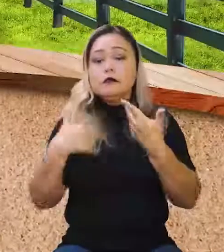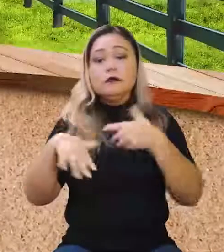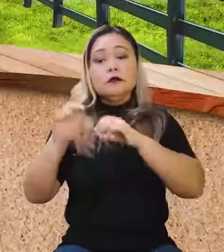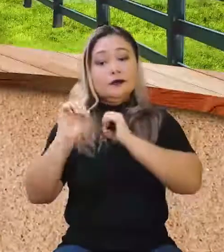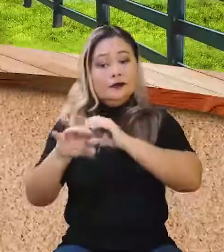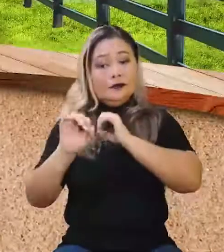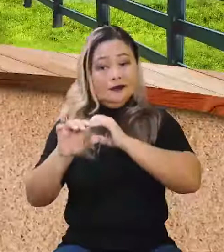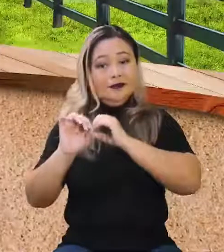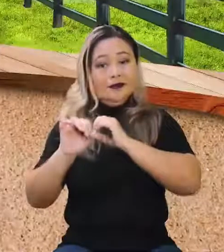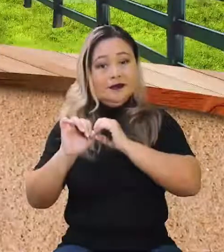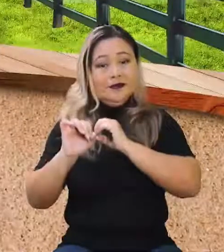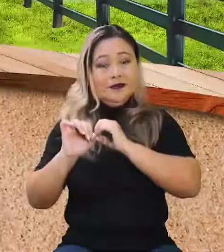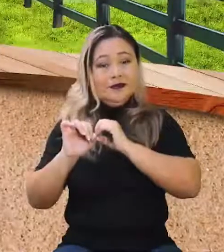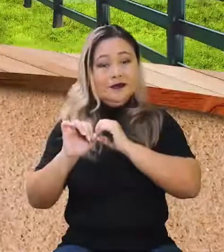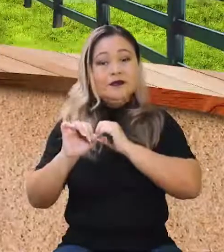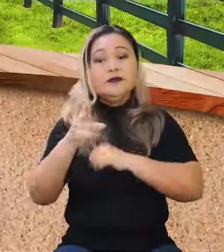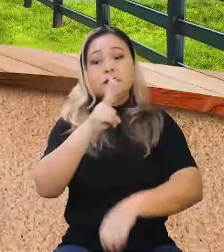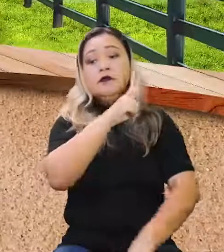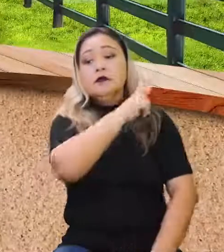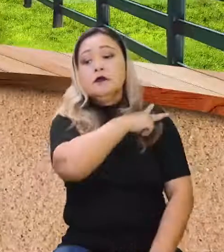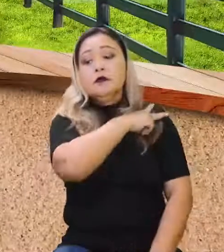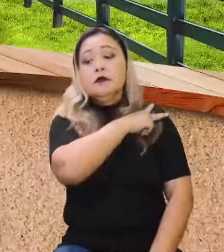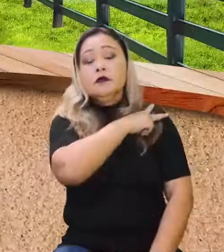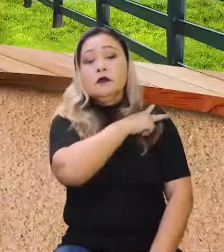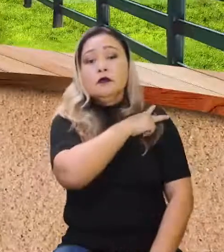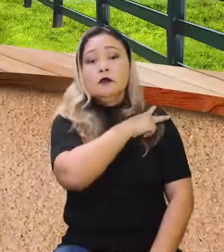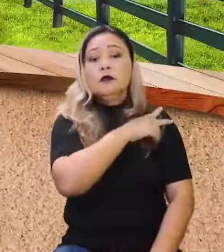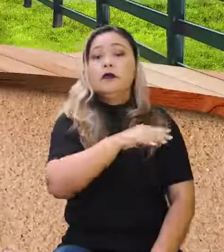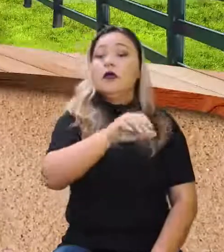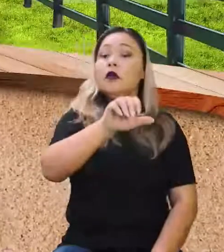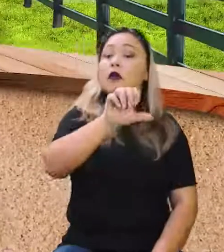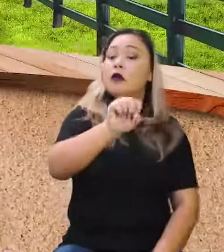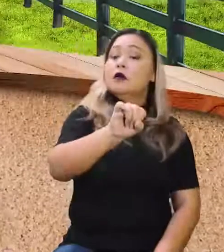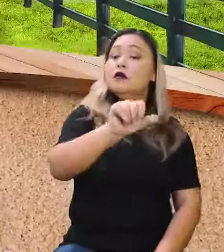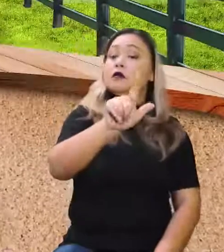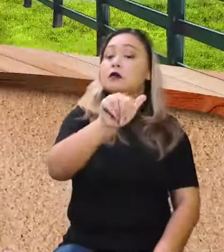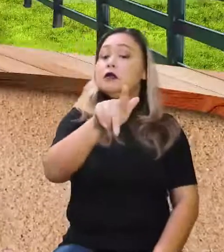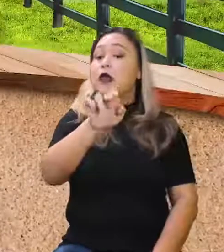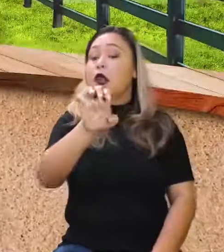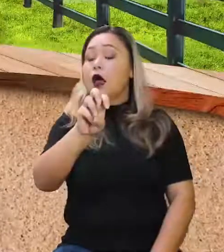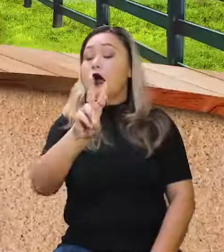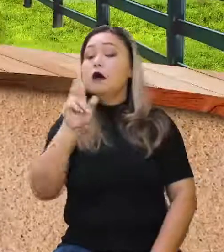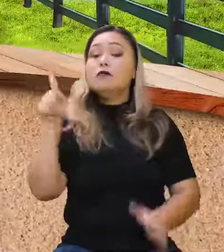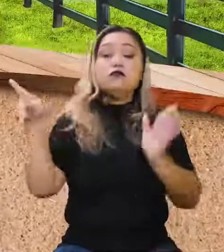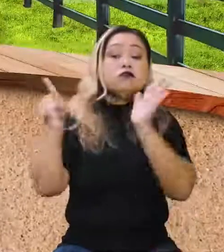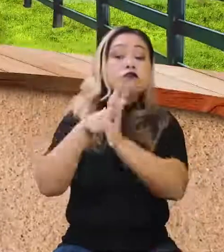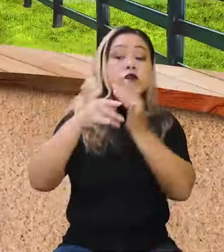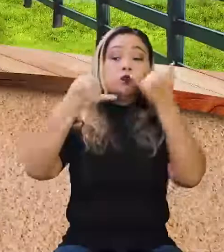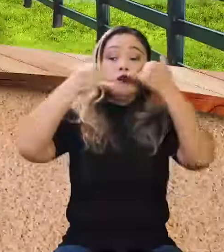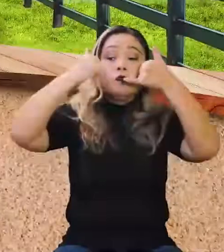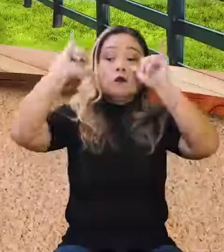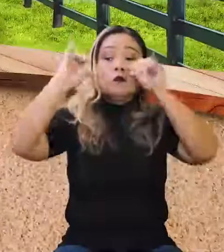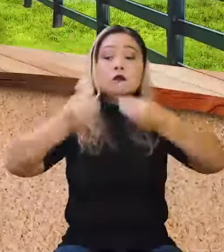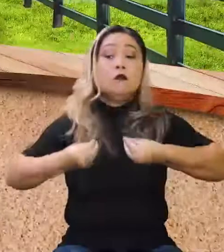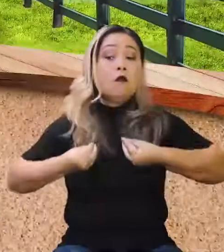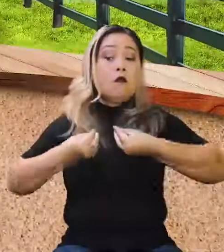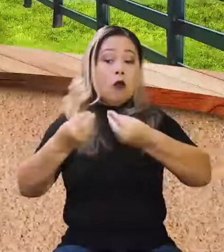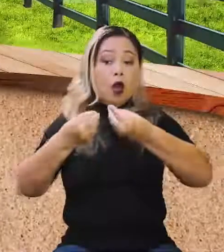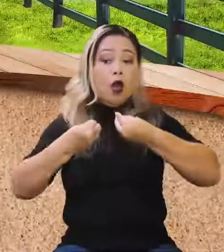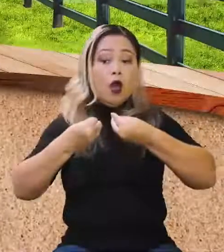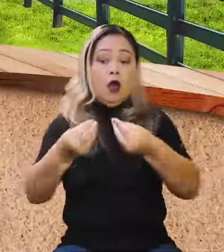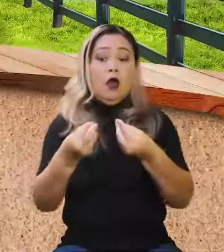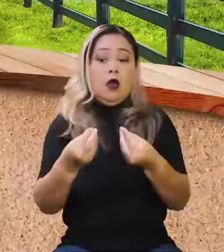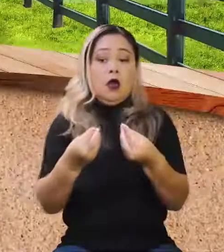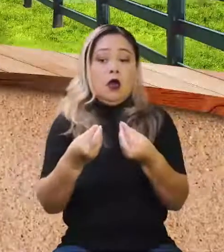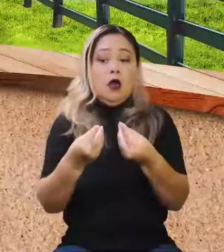dando a aula, na verdade, do segundo ano, e a gente falou muito de silagem para bovino, que é ofertada essa silagem